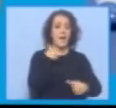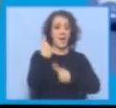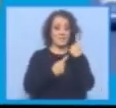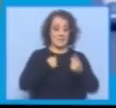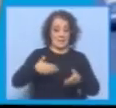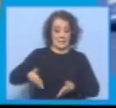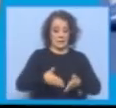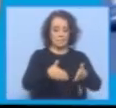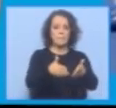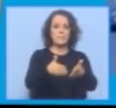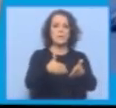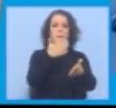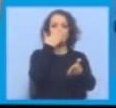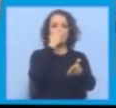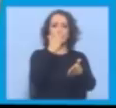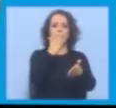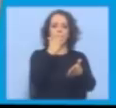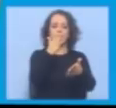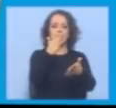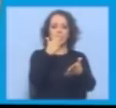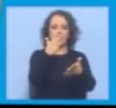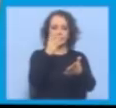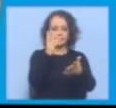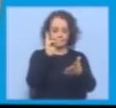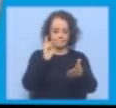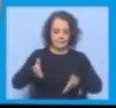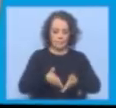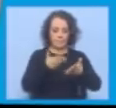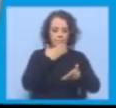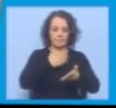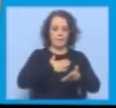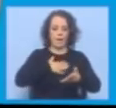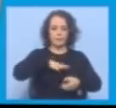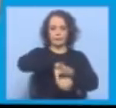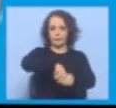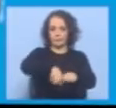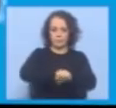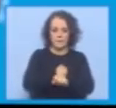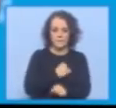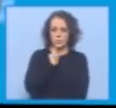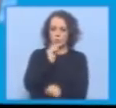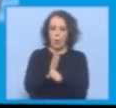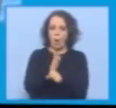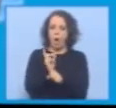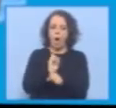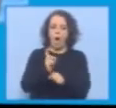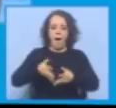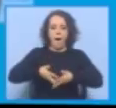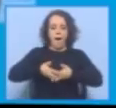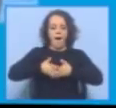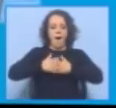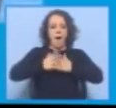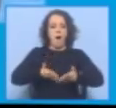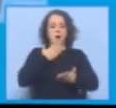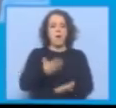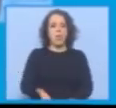estampam na parede ou nos desintegram. E há outros caminhos que sentimos que afinal de contas constroem, que nos humanizam,